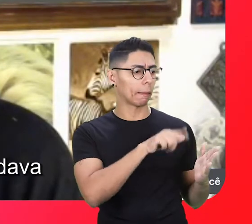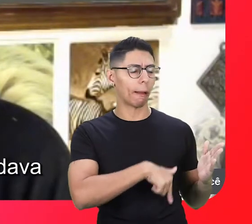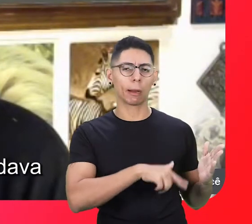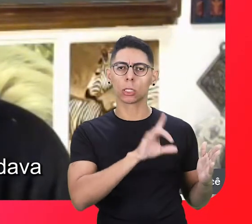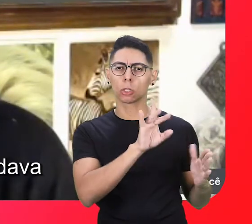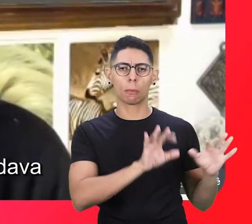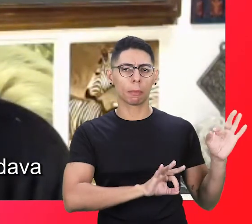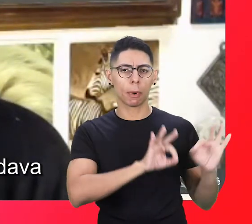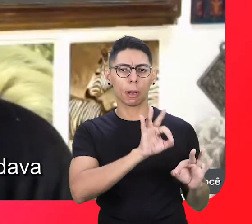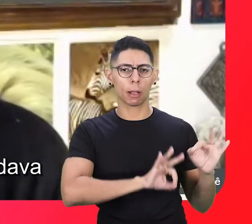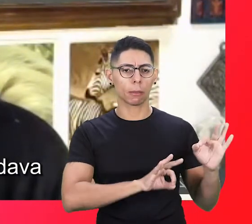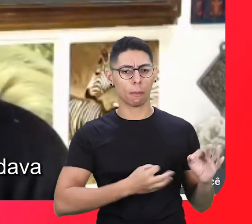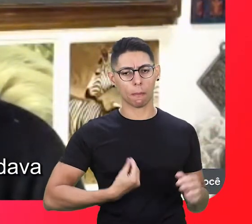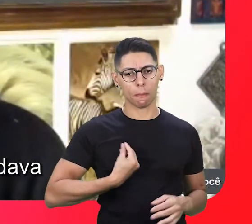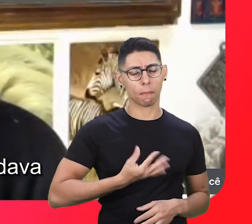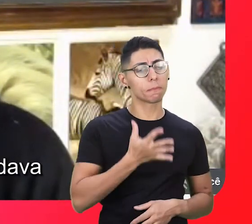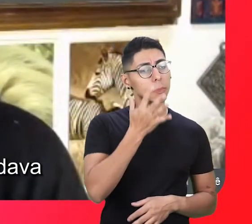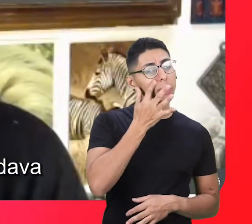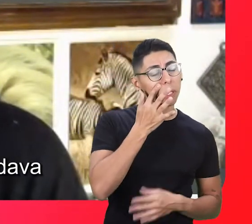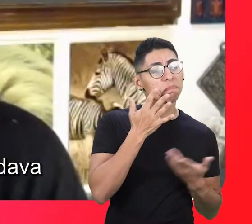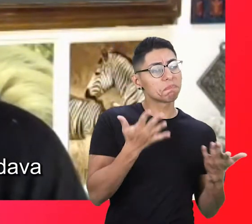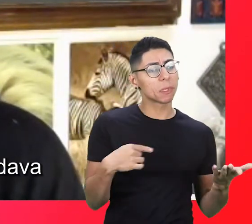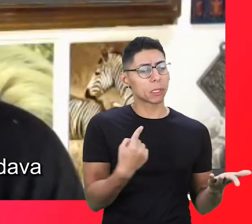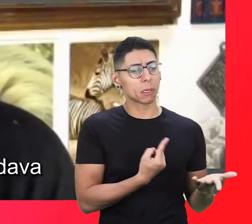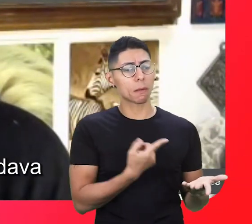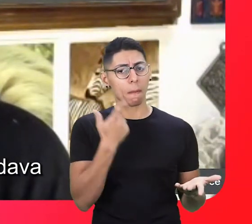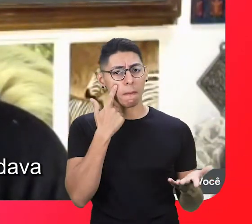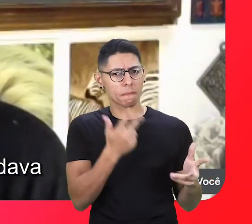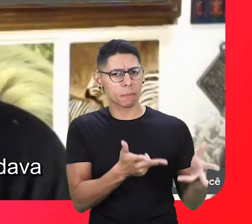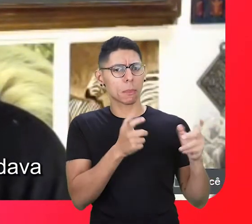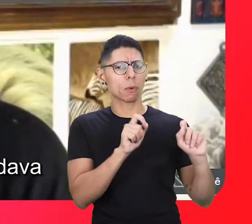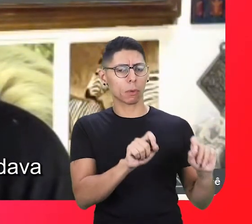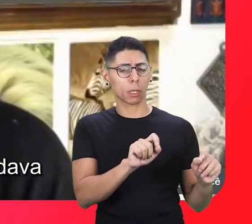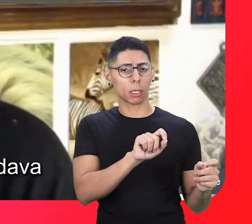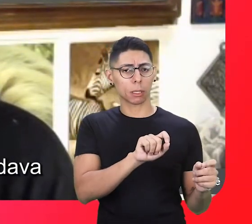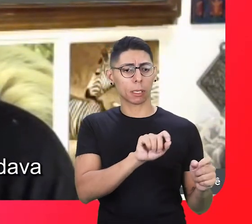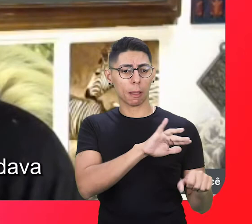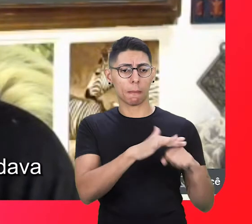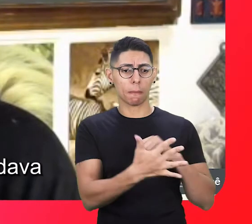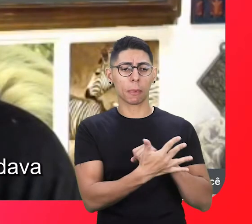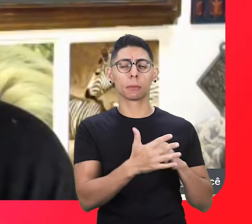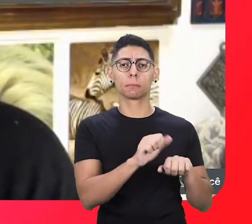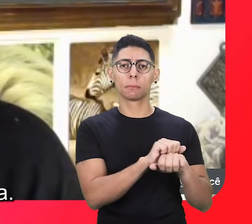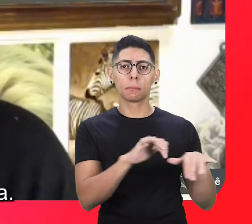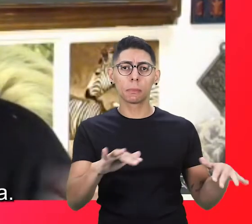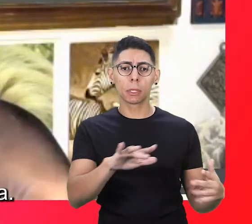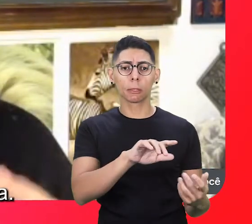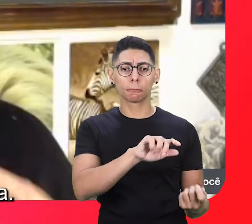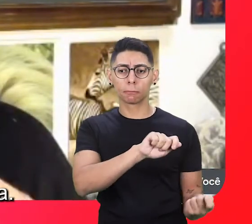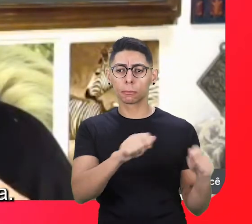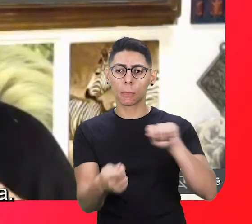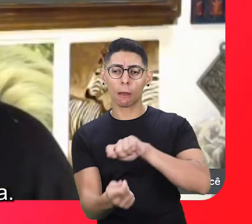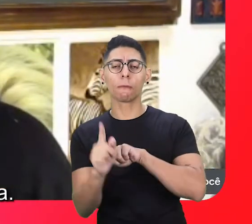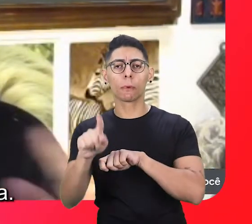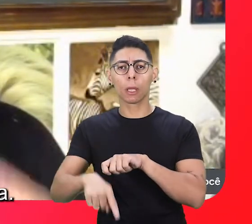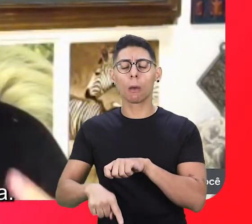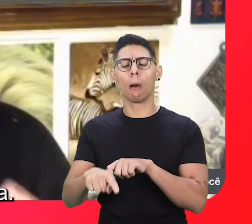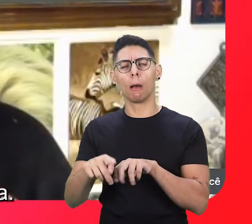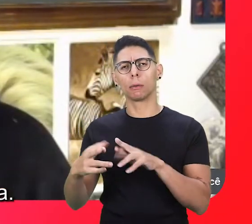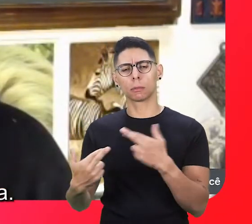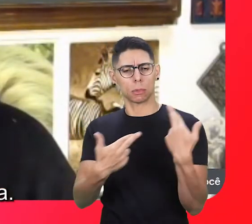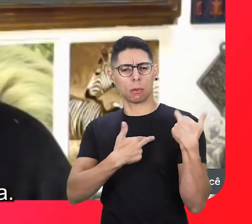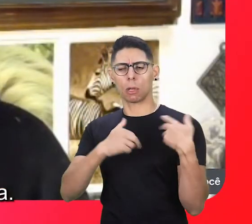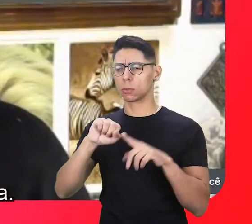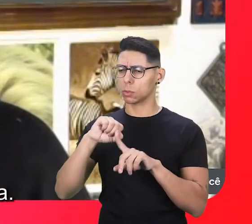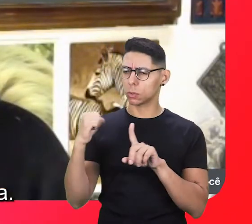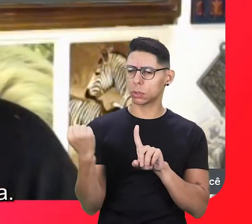Então, a gente percebeu que a pandemia dava para o nosso aplicativo Vem Cá uma responsabilidade social